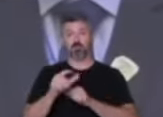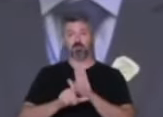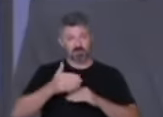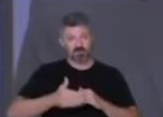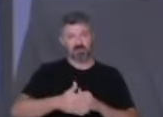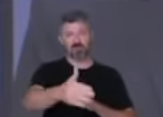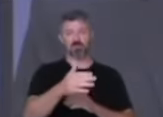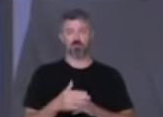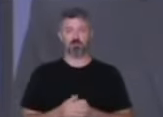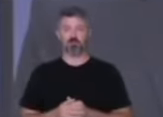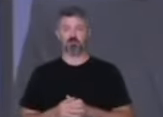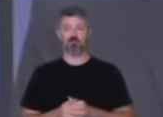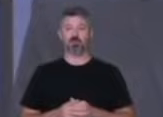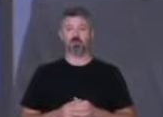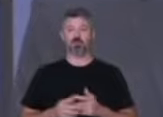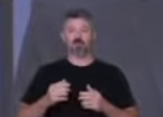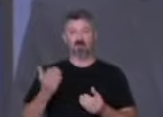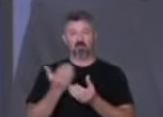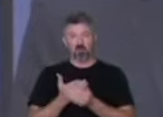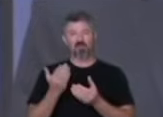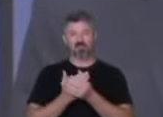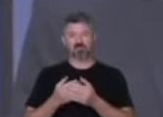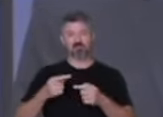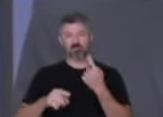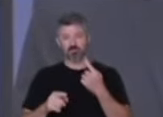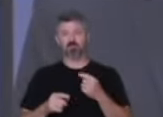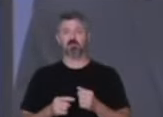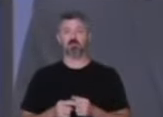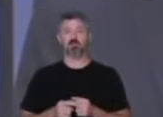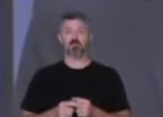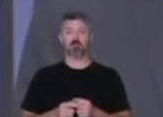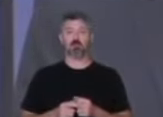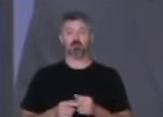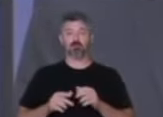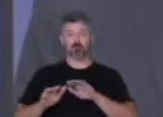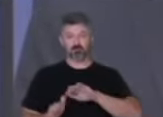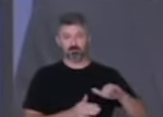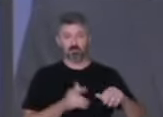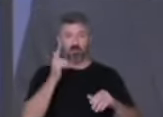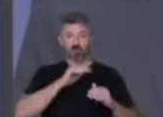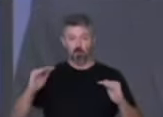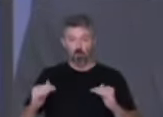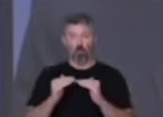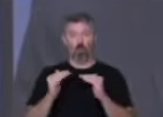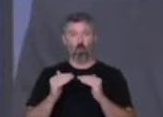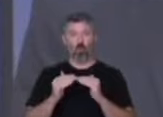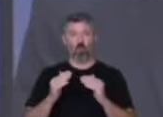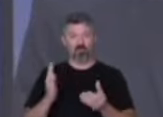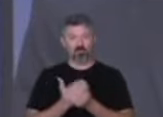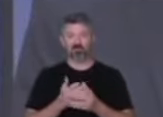tributária, para que a litigiosidade dê espaço à concórdia, ao entendimento,